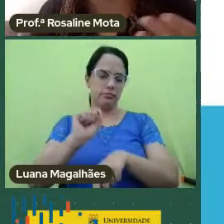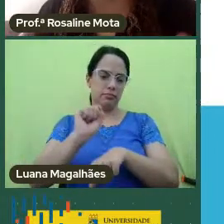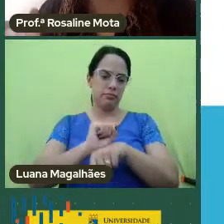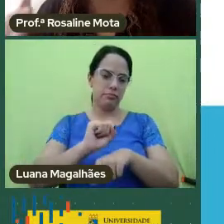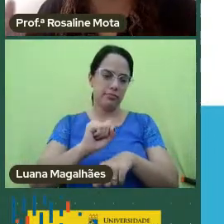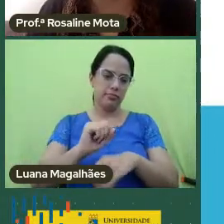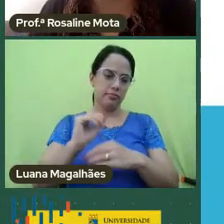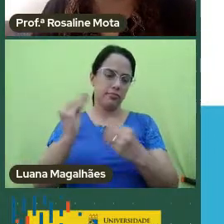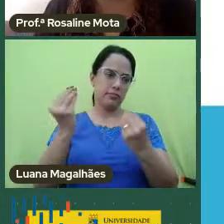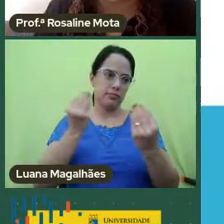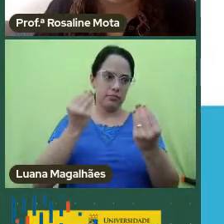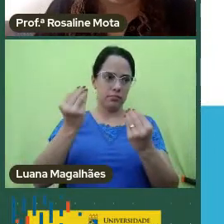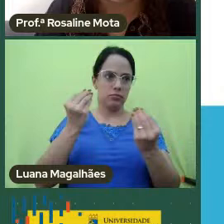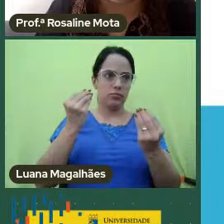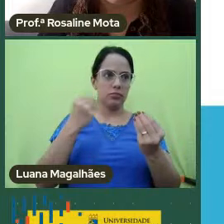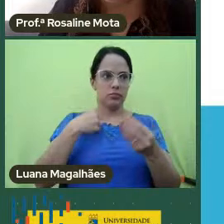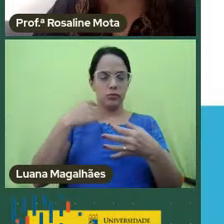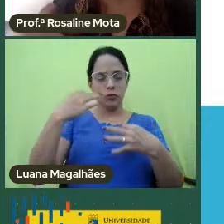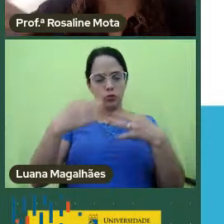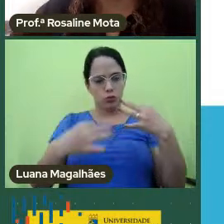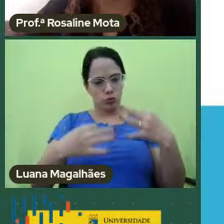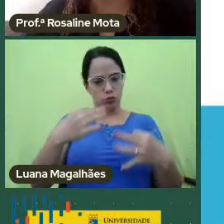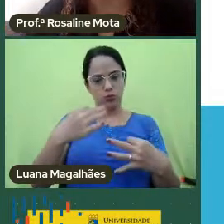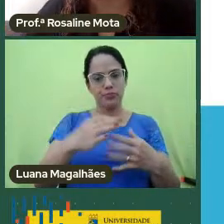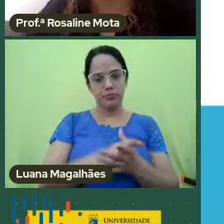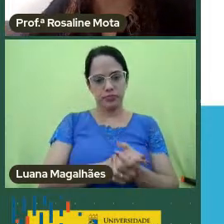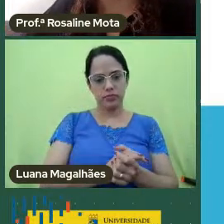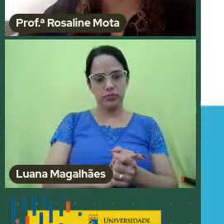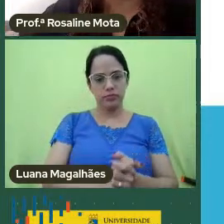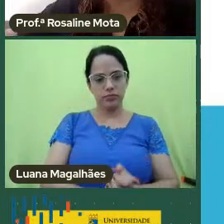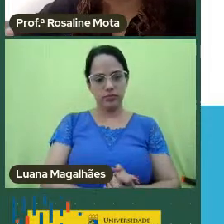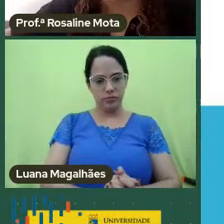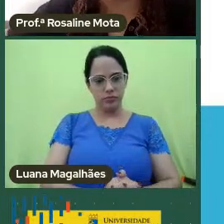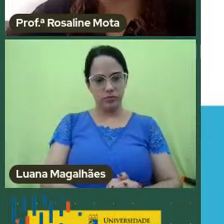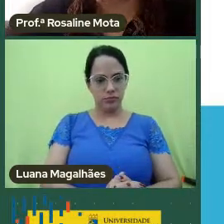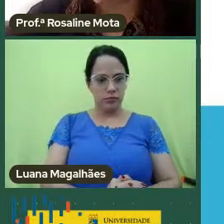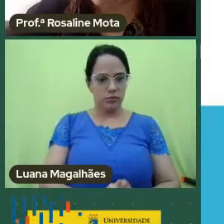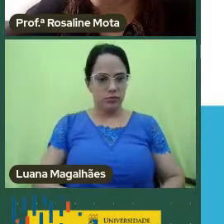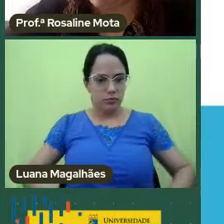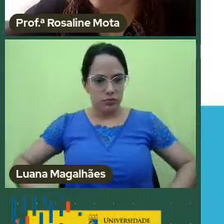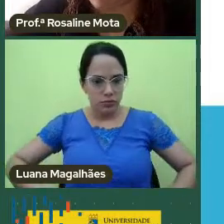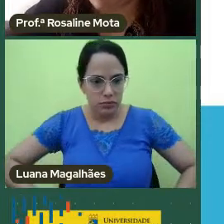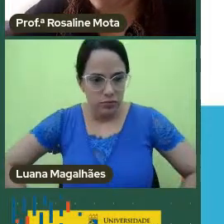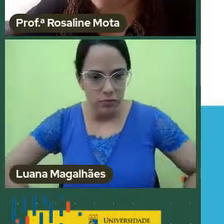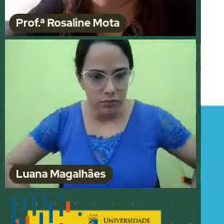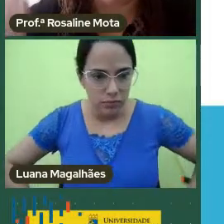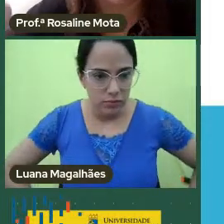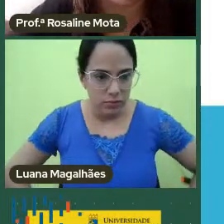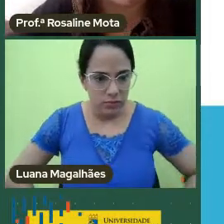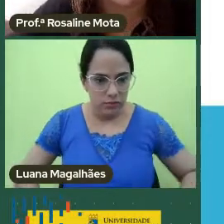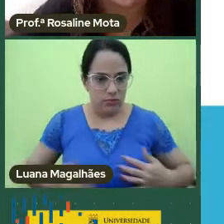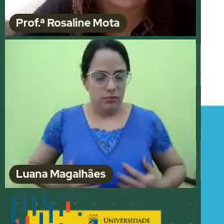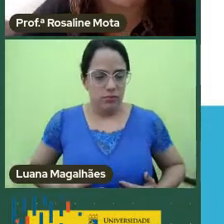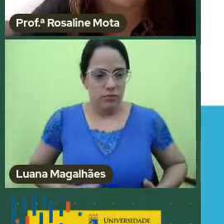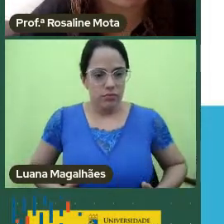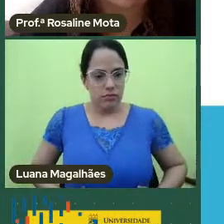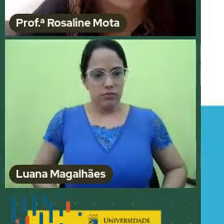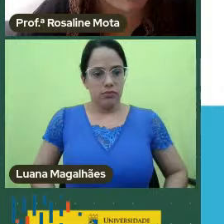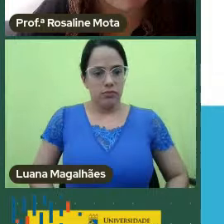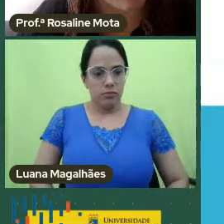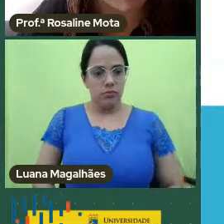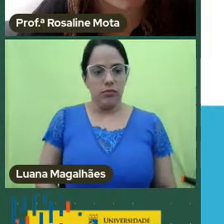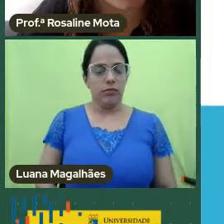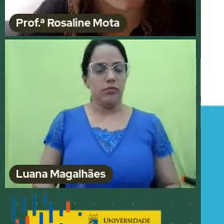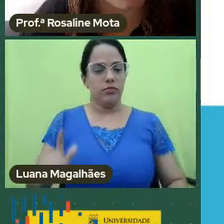Justiça vai definir em relação a isso. Mas é só para lembrar que é todo um processo,